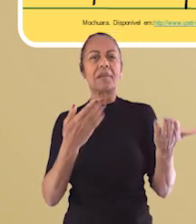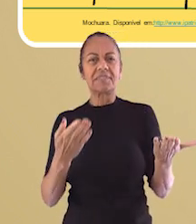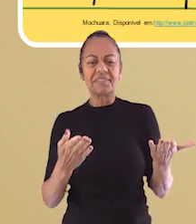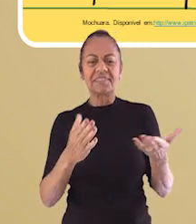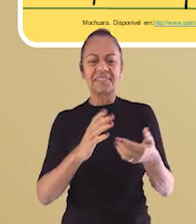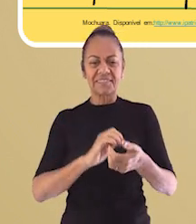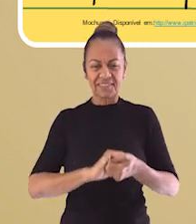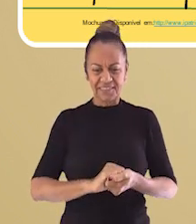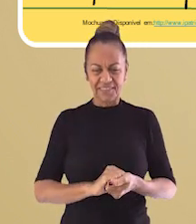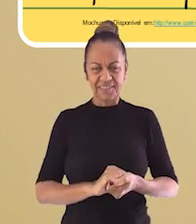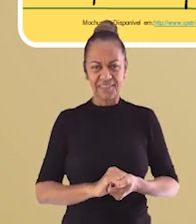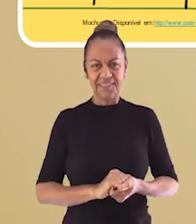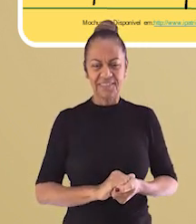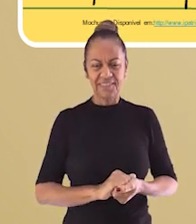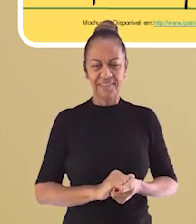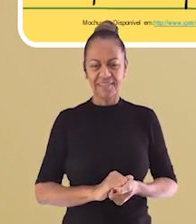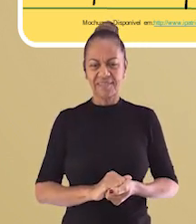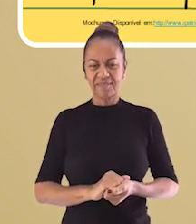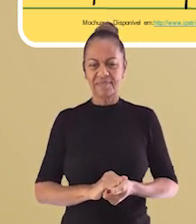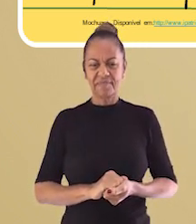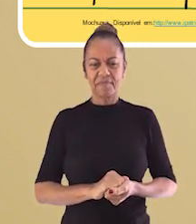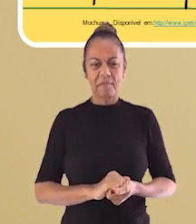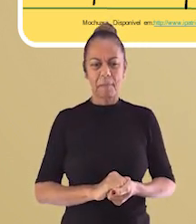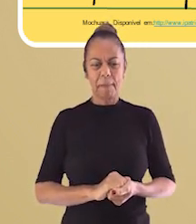pensa um pouquinho.